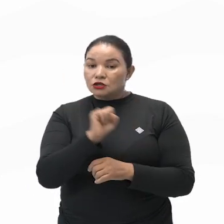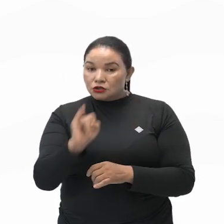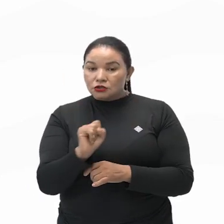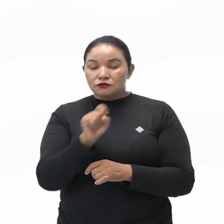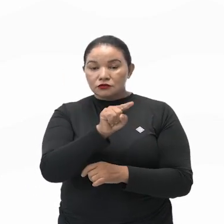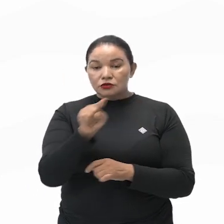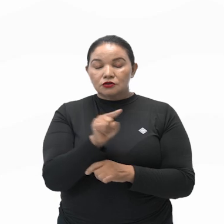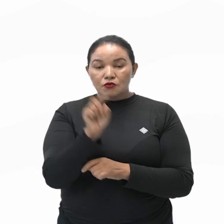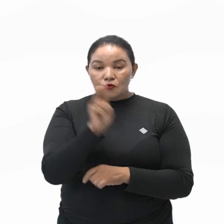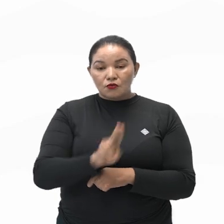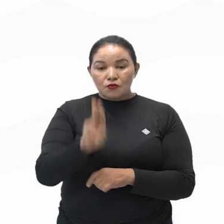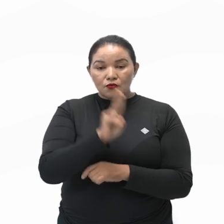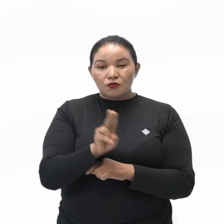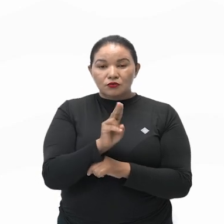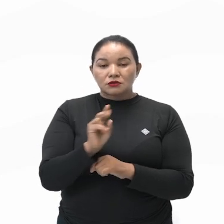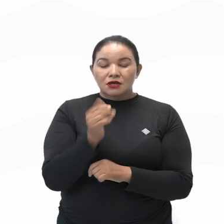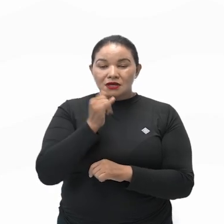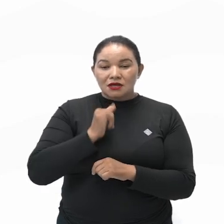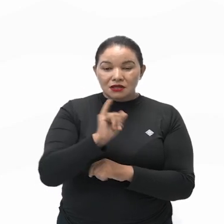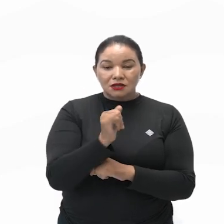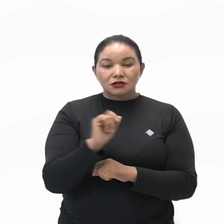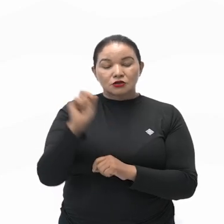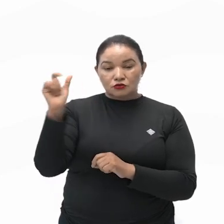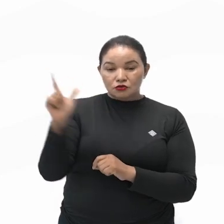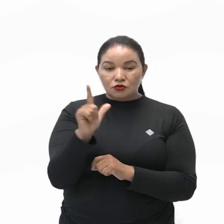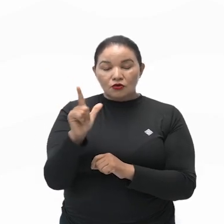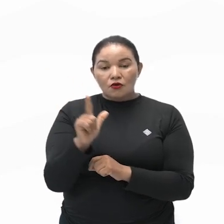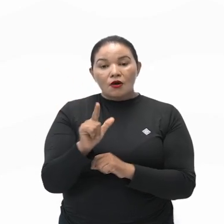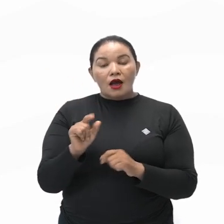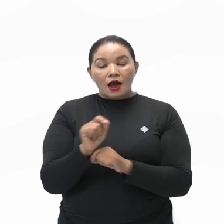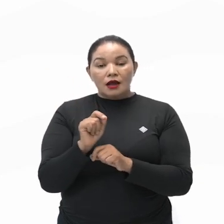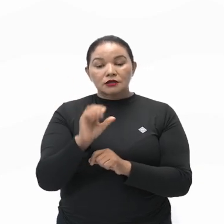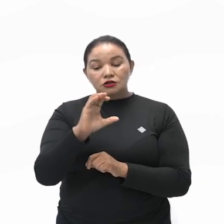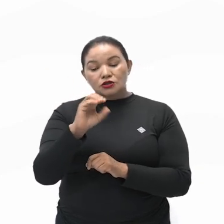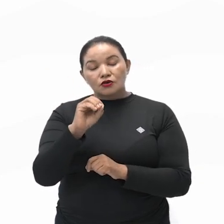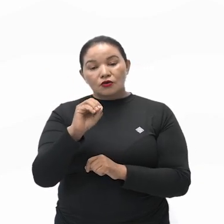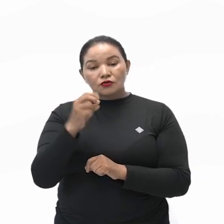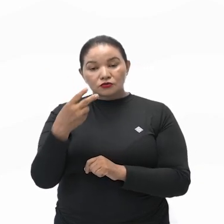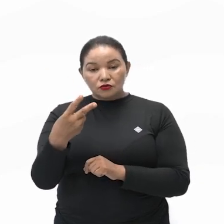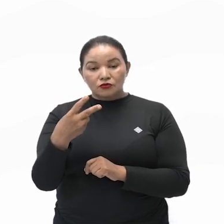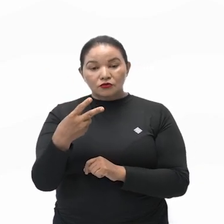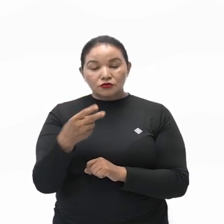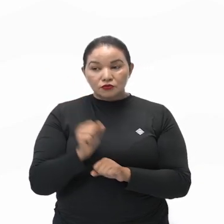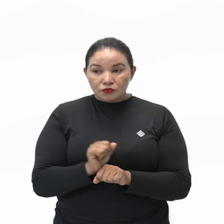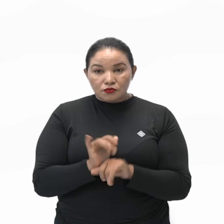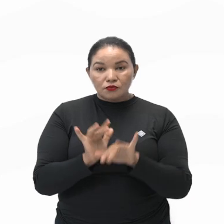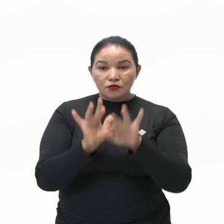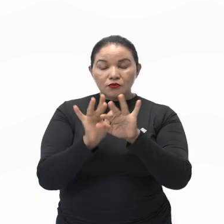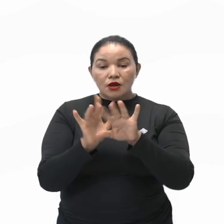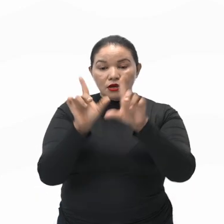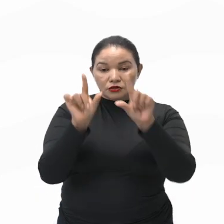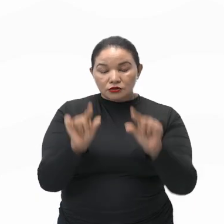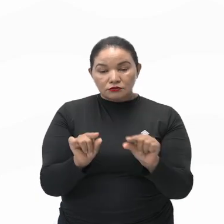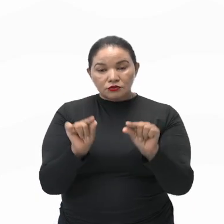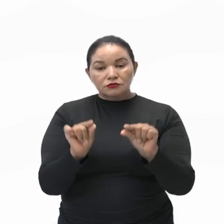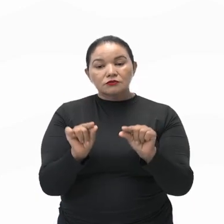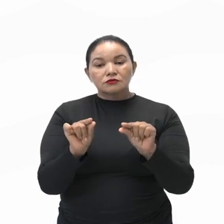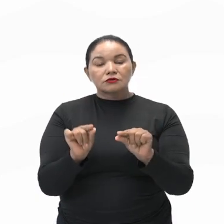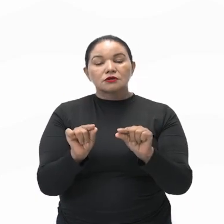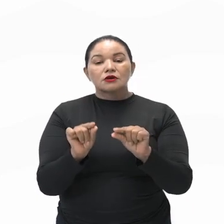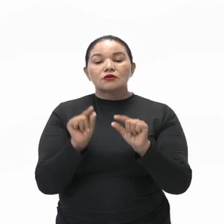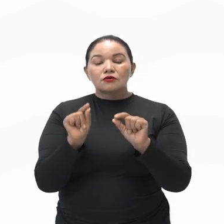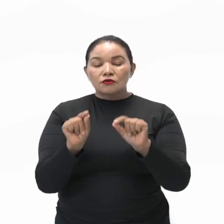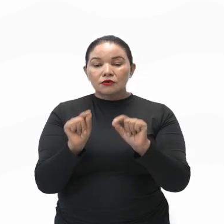eólica, biomassa, você deixa de liberar CO2 para o ambiente, que diminui aí